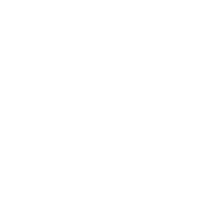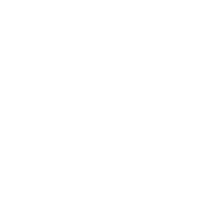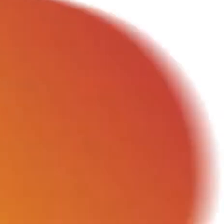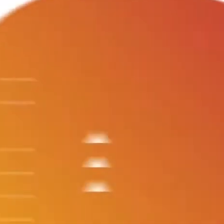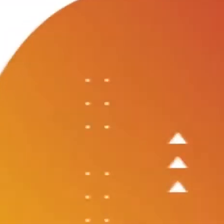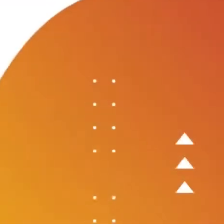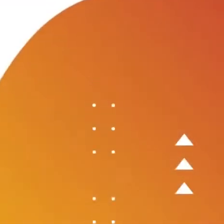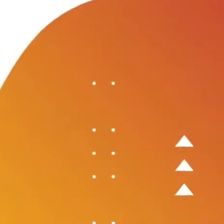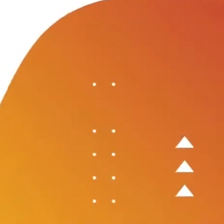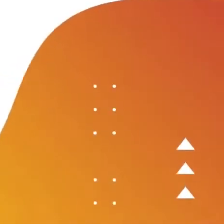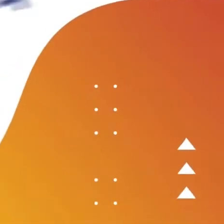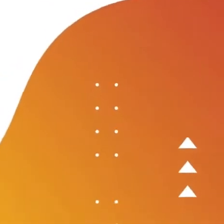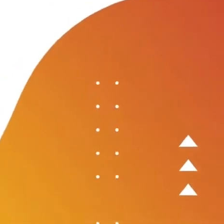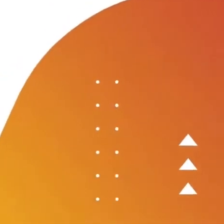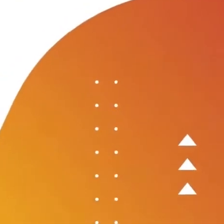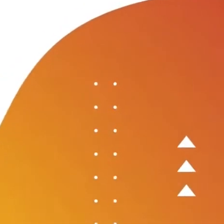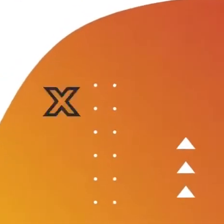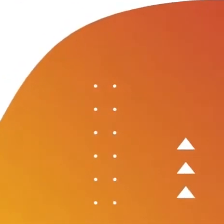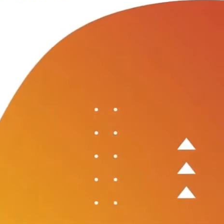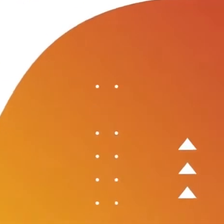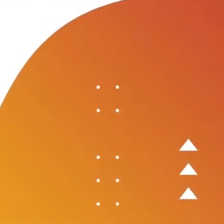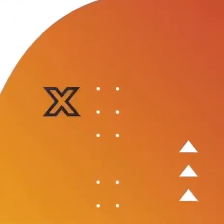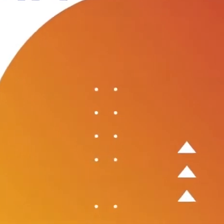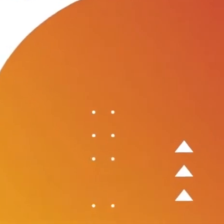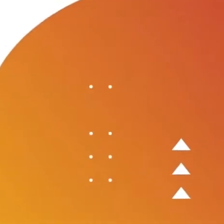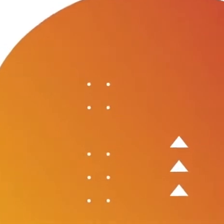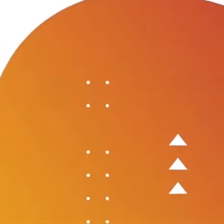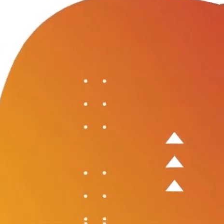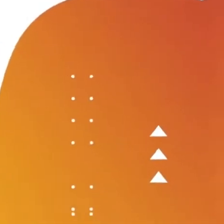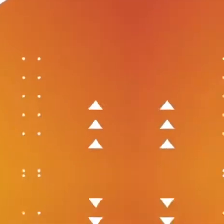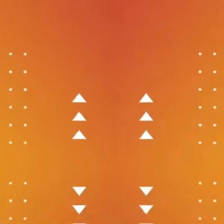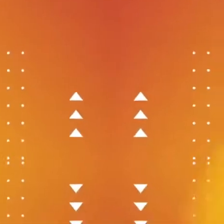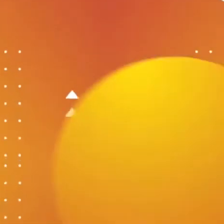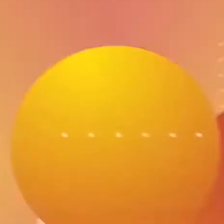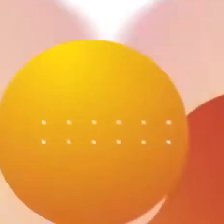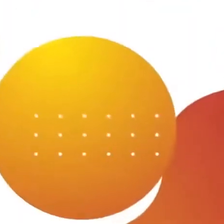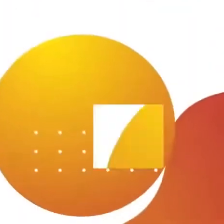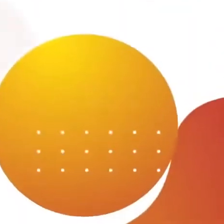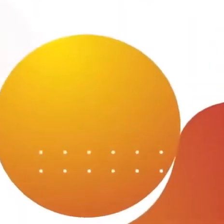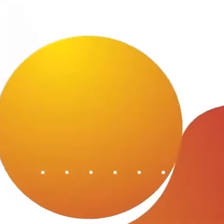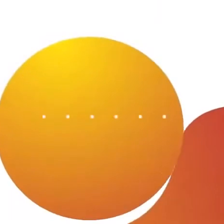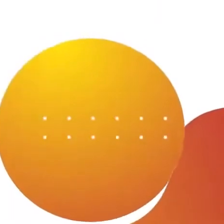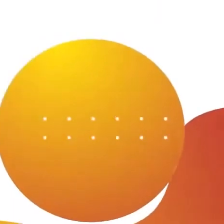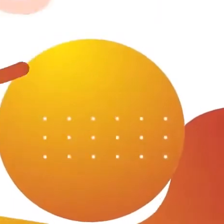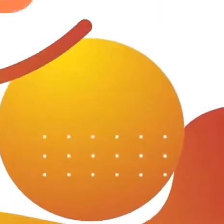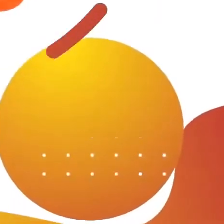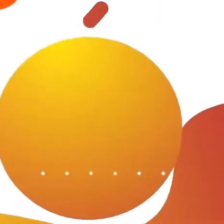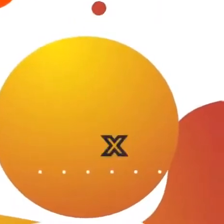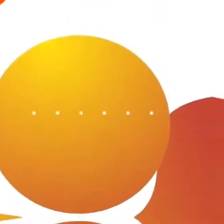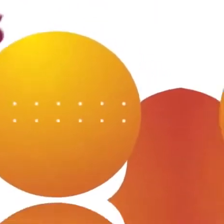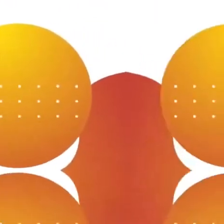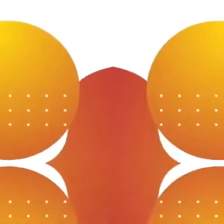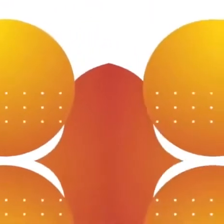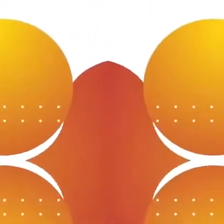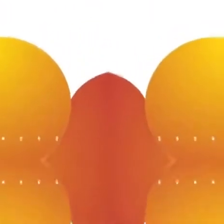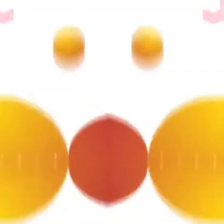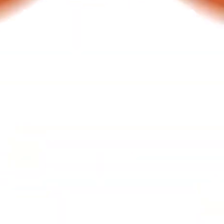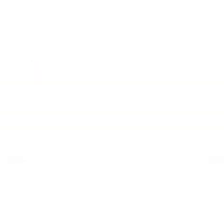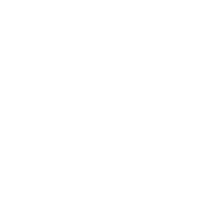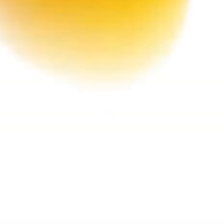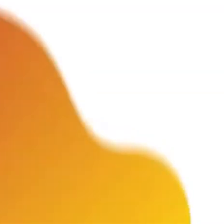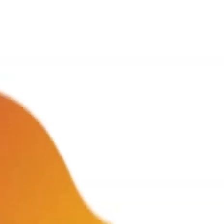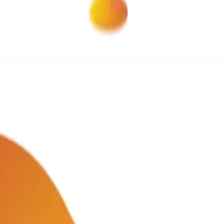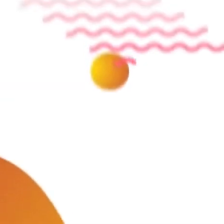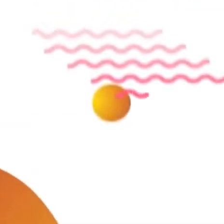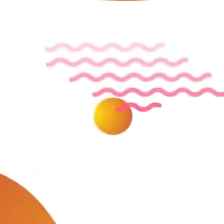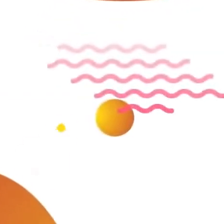Tá querendo renovar o seu exame de vista, mas não quer gastar muito? Aproveite os combos que as óticas Cardeal prepararam para você.